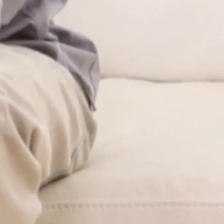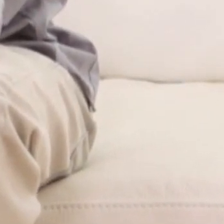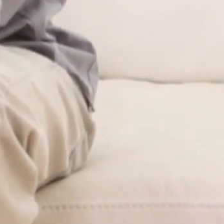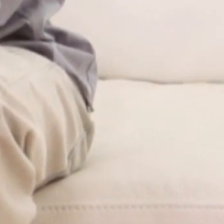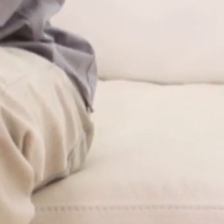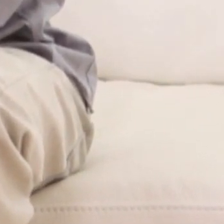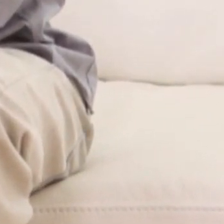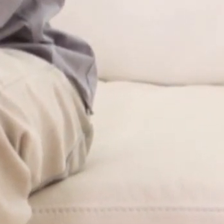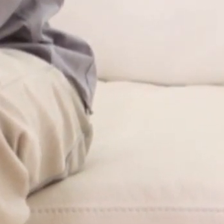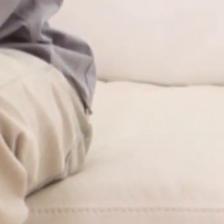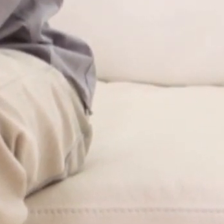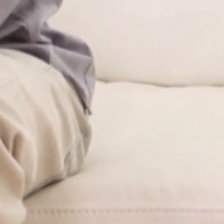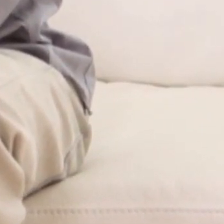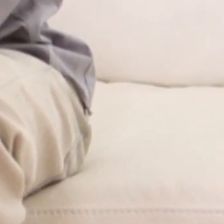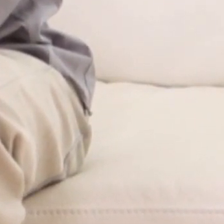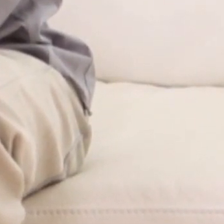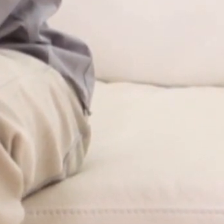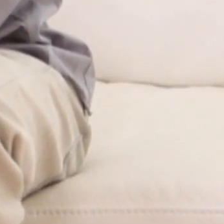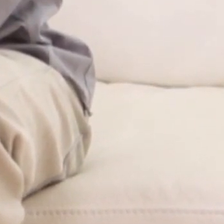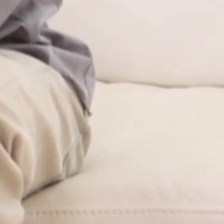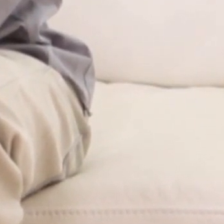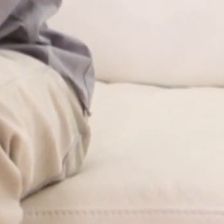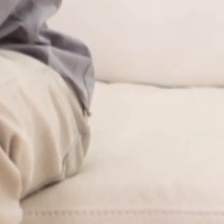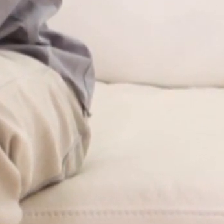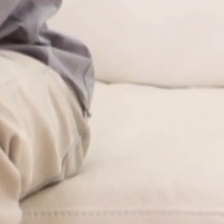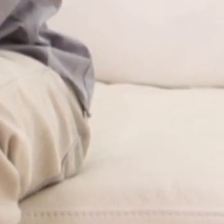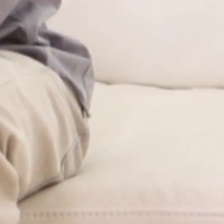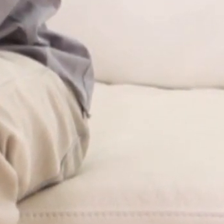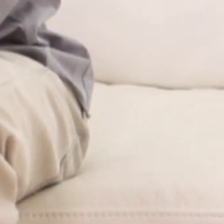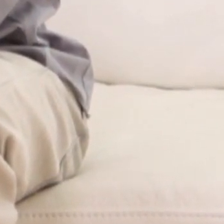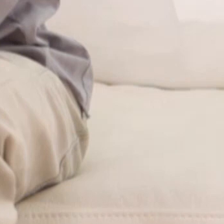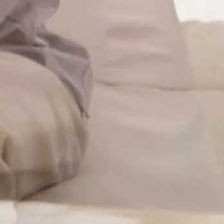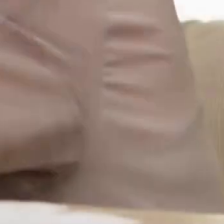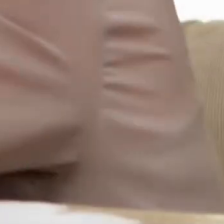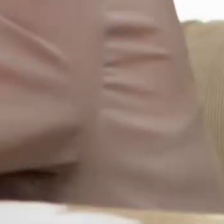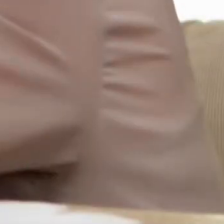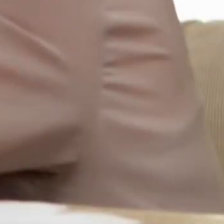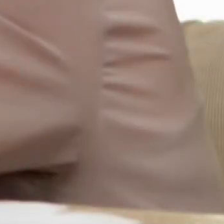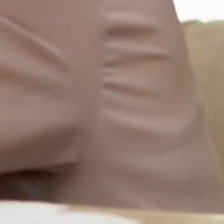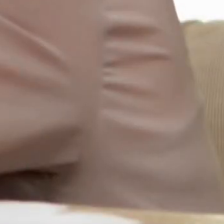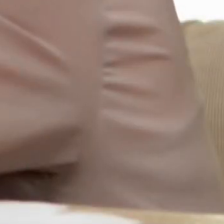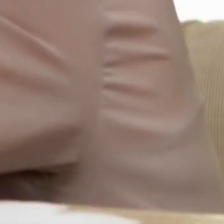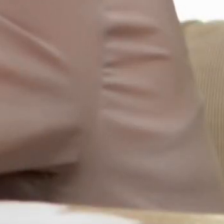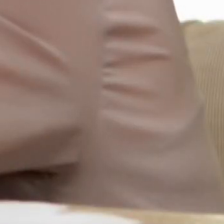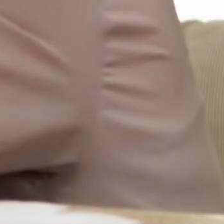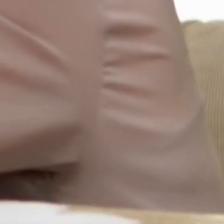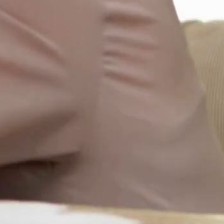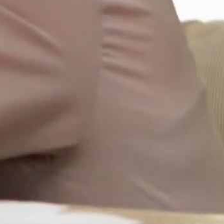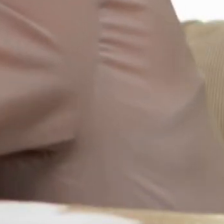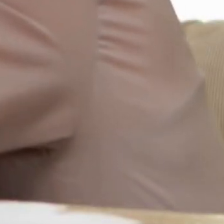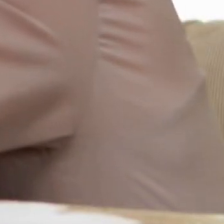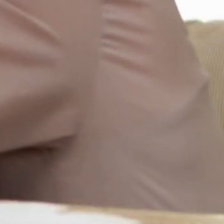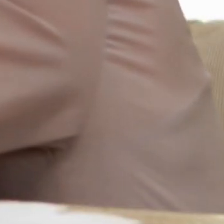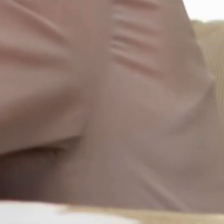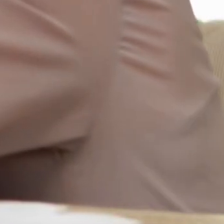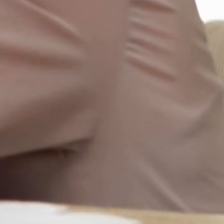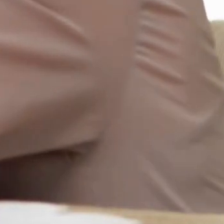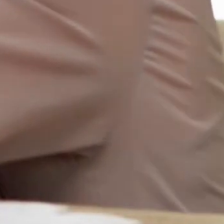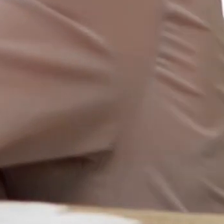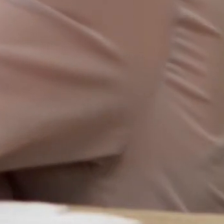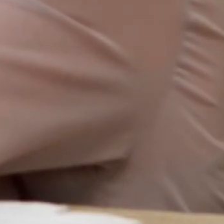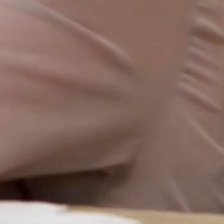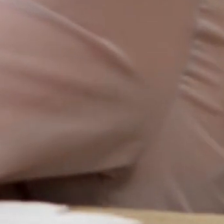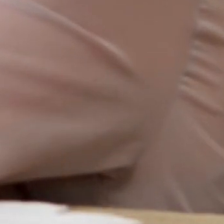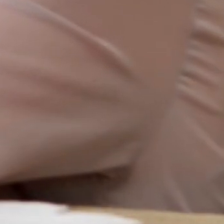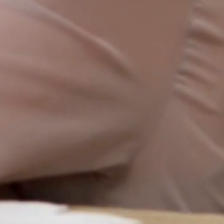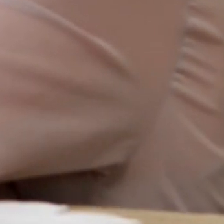grande coletivo, por exemplo, busca o profissional da área médica, busca fazer exame por necessidade e não por